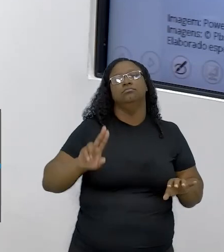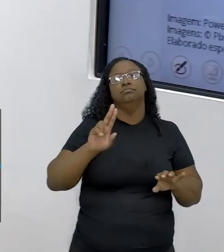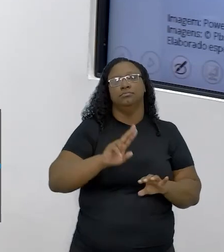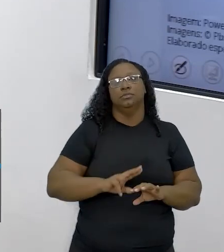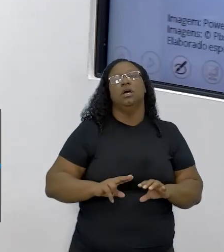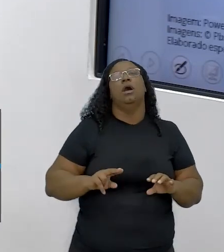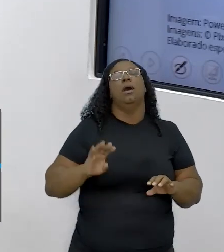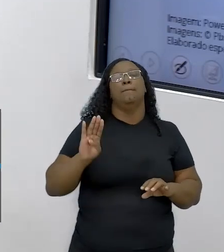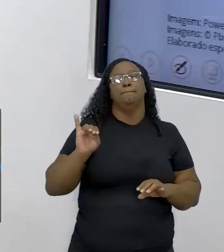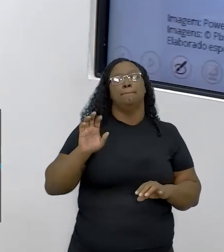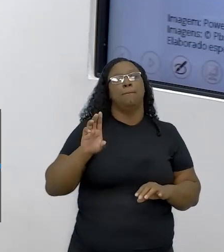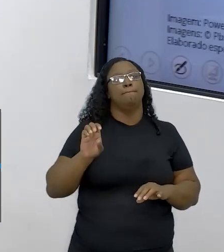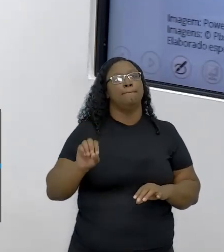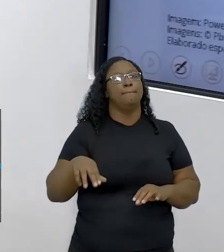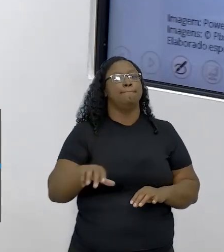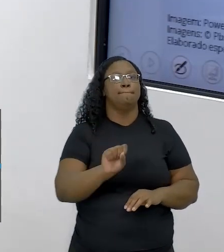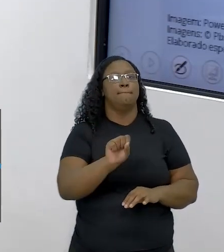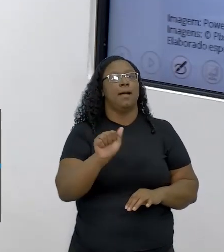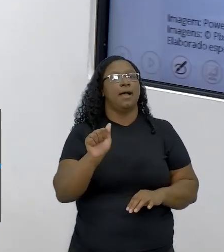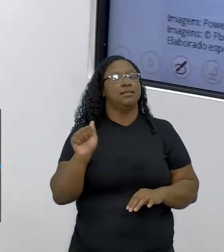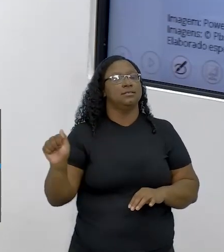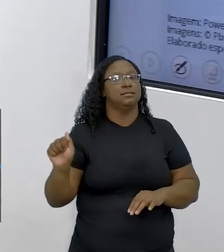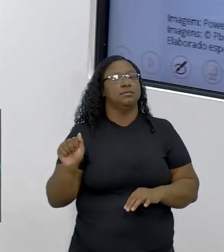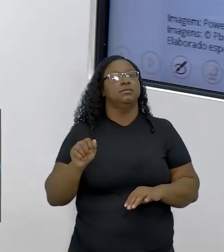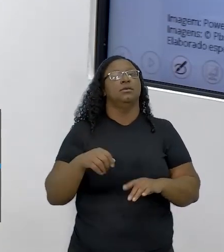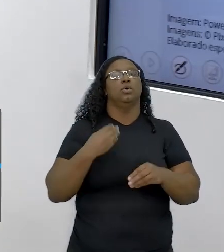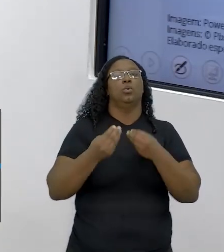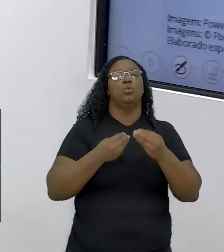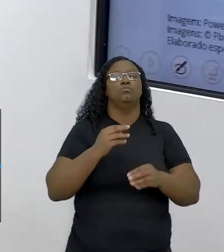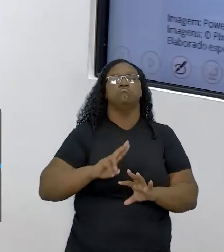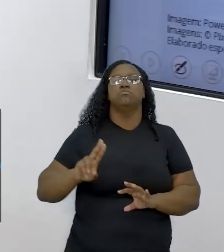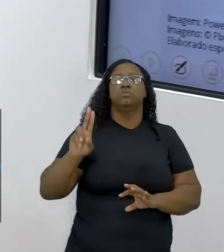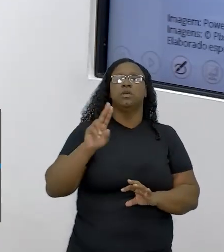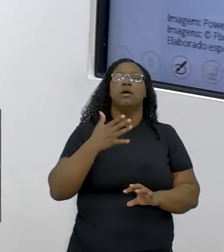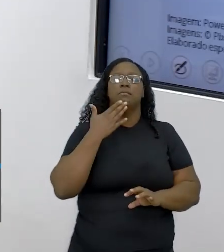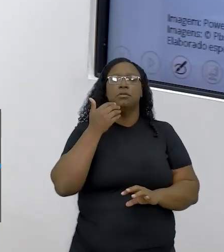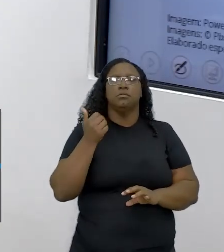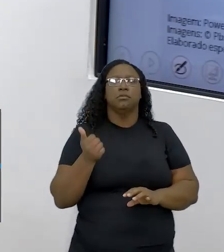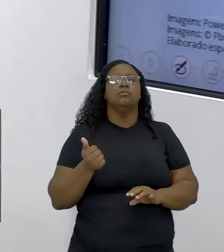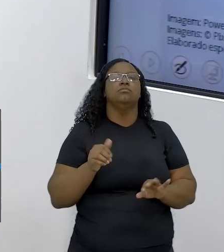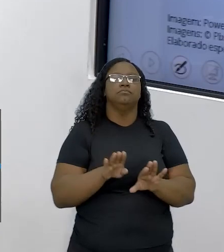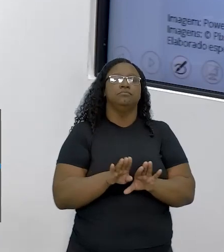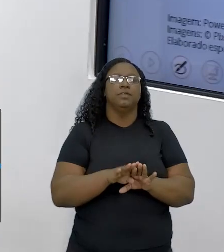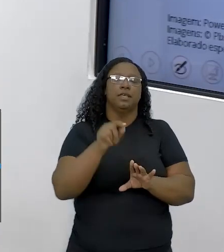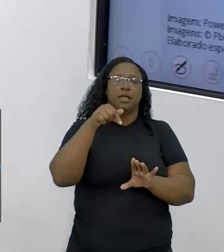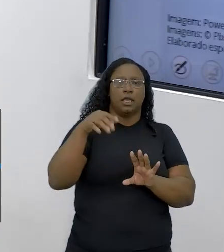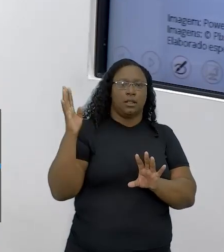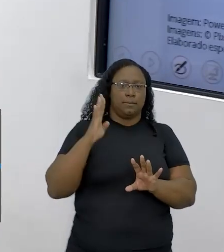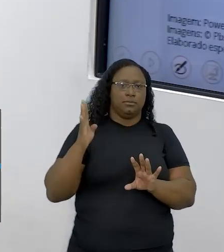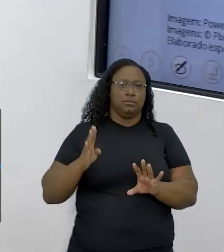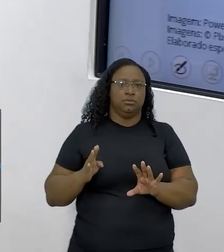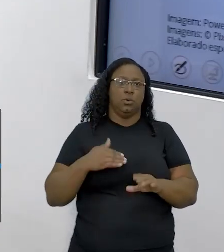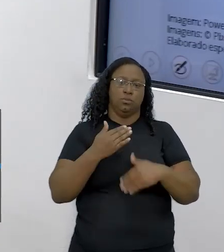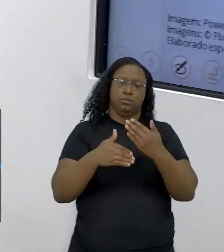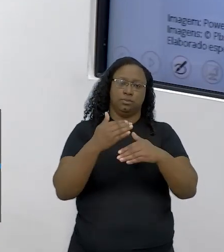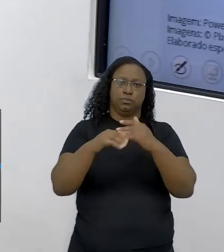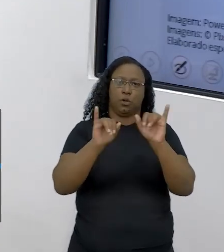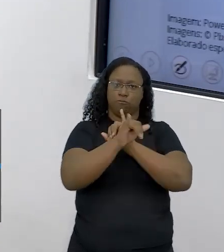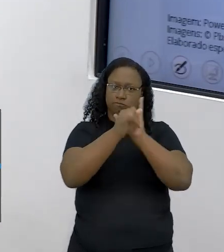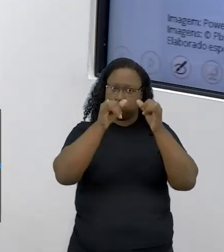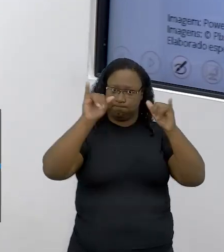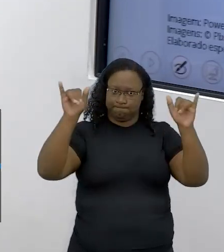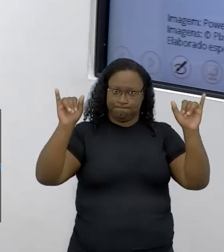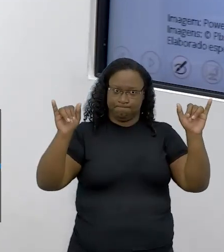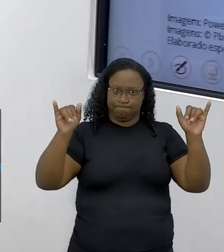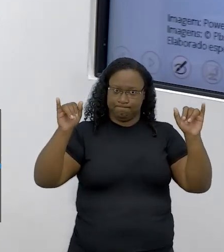a biomassa, sobre como é aproveitada, falando um pouquinho dela especificamente aqui no Brasil e a geração de energia. Então,